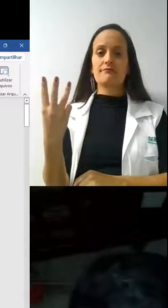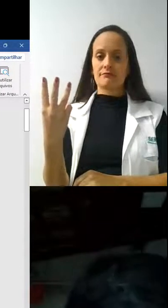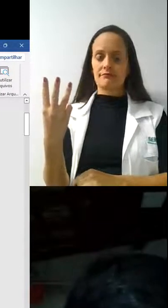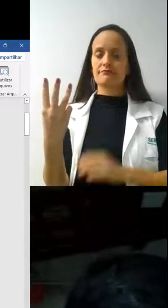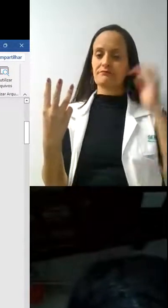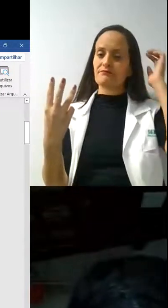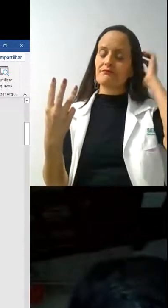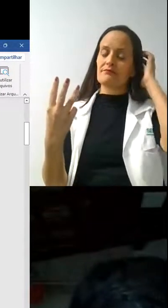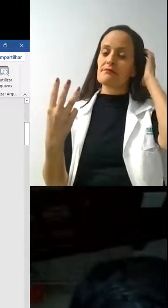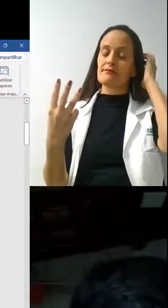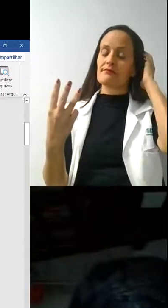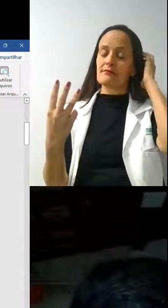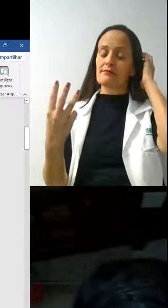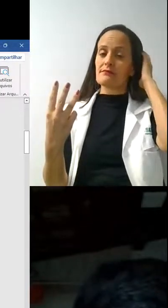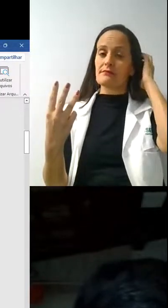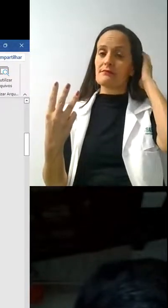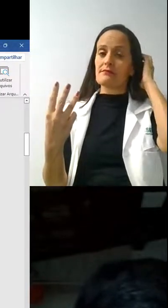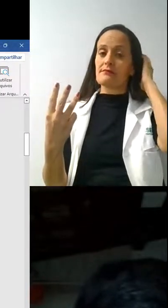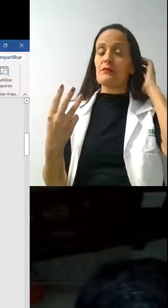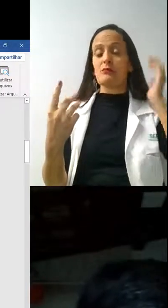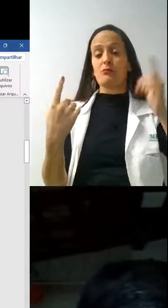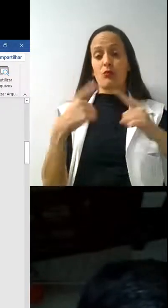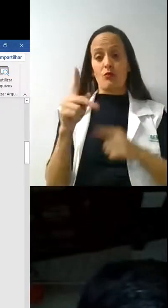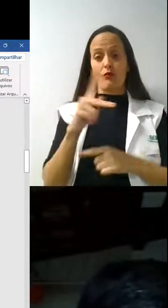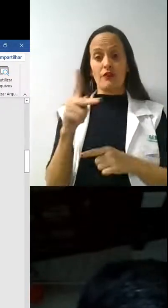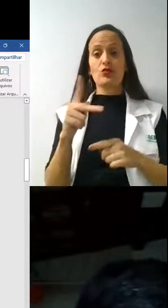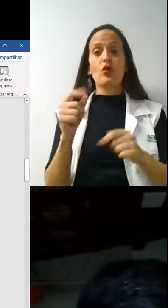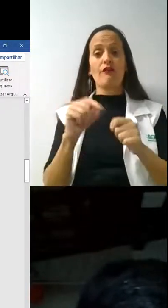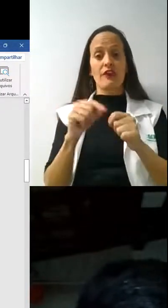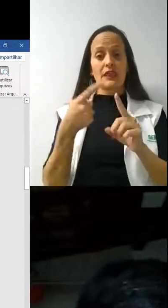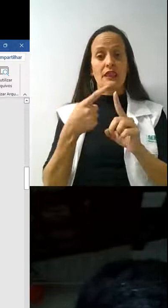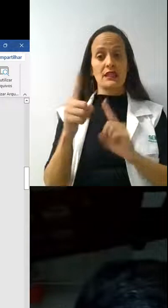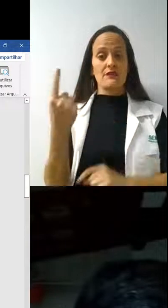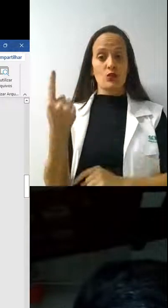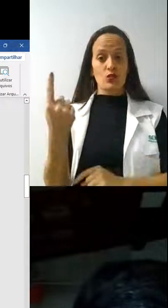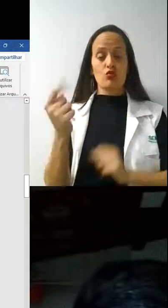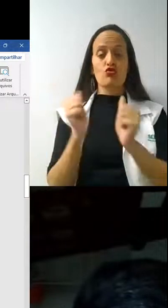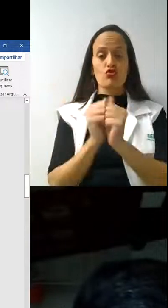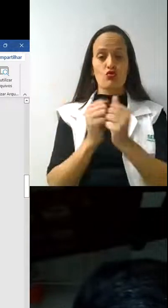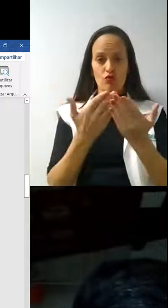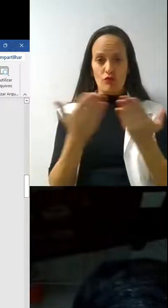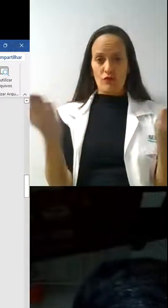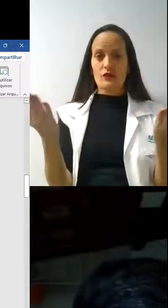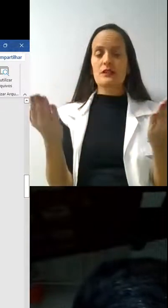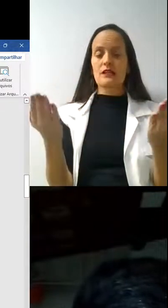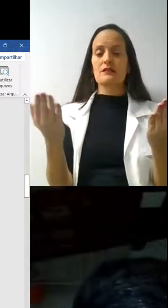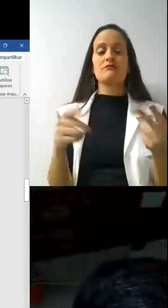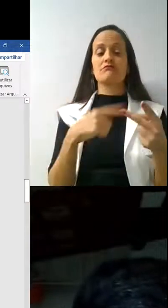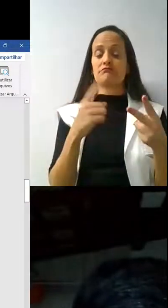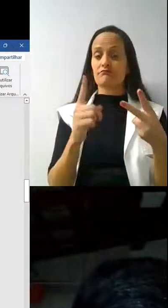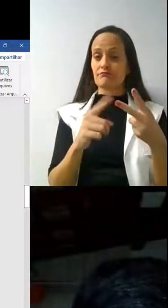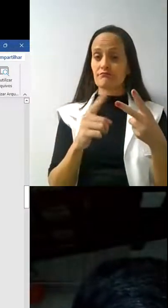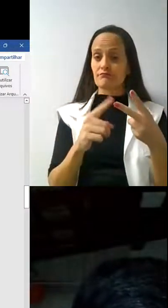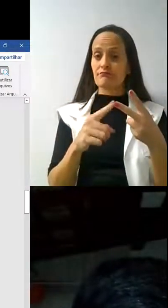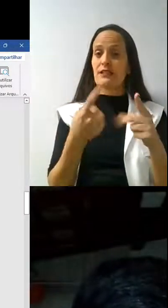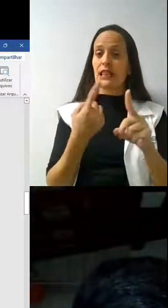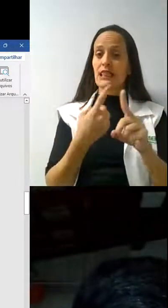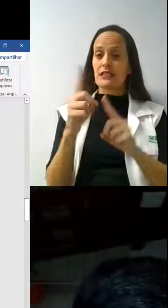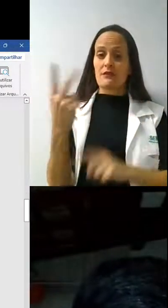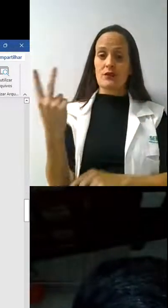gente já fez ele, eu fiz junto com vocês, né, na web passada. O desafio 2 também a gente fez